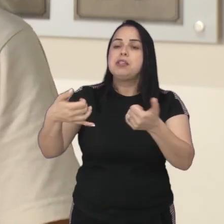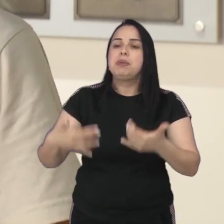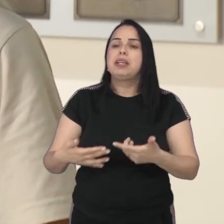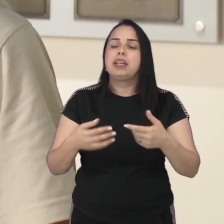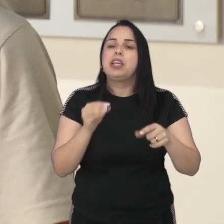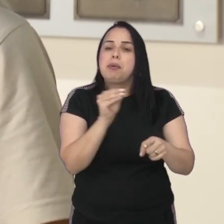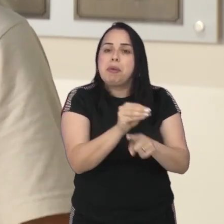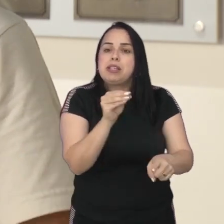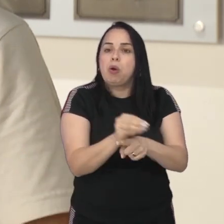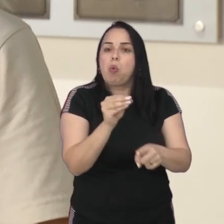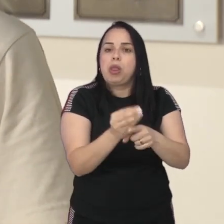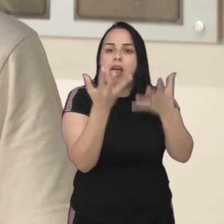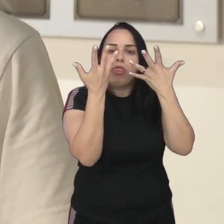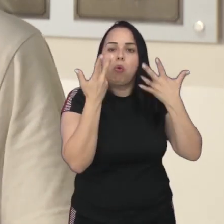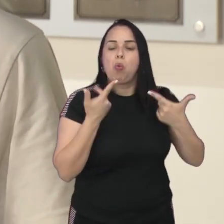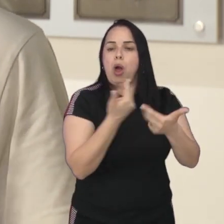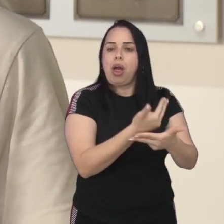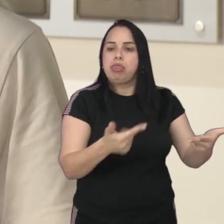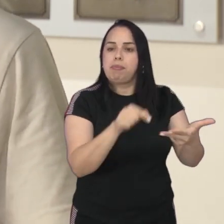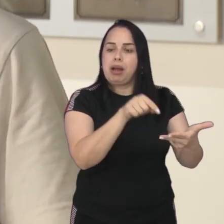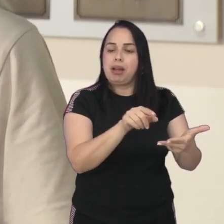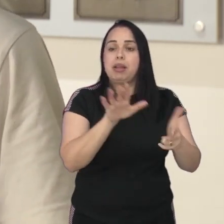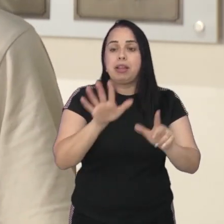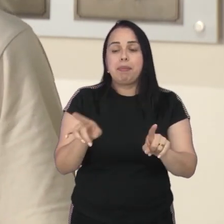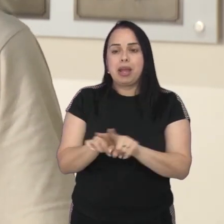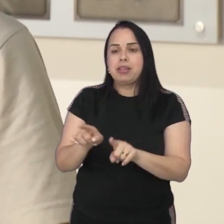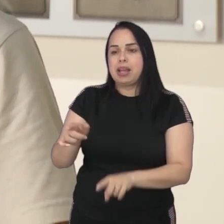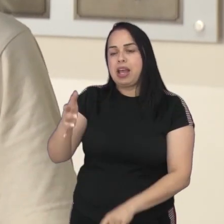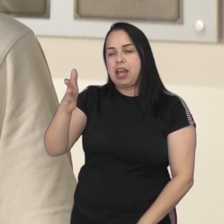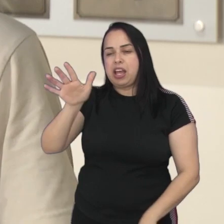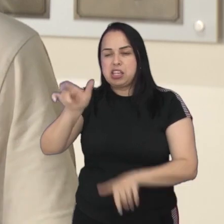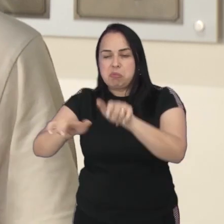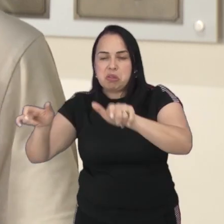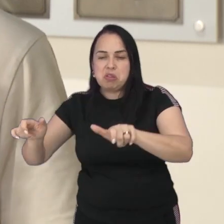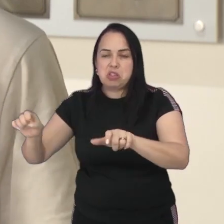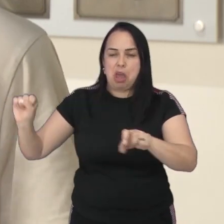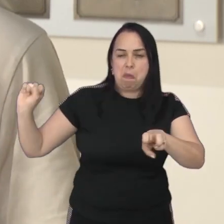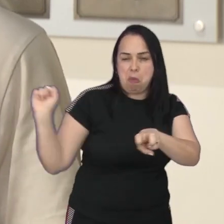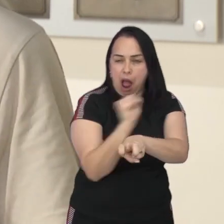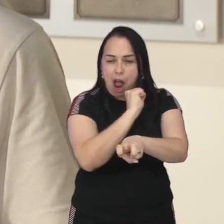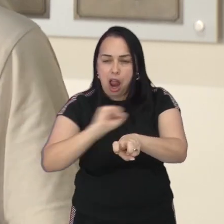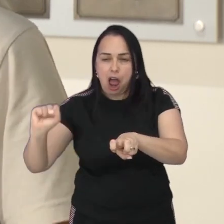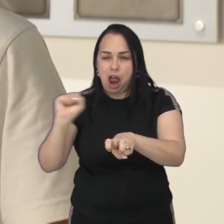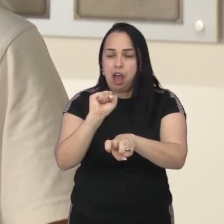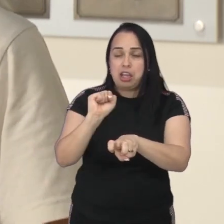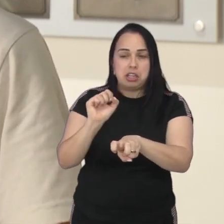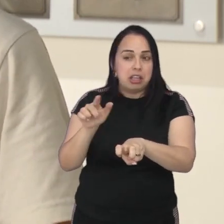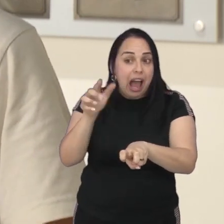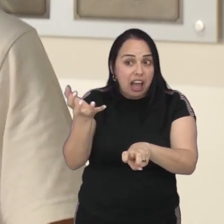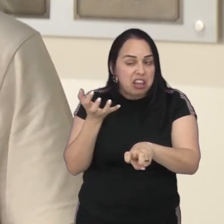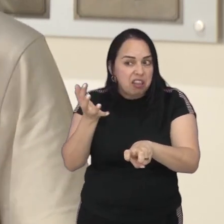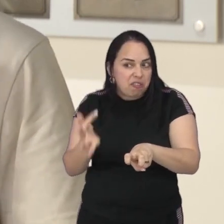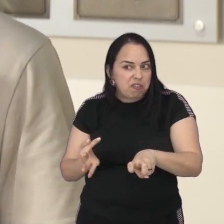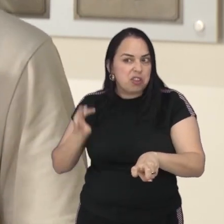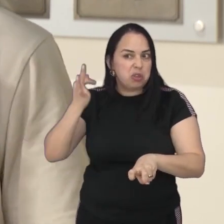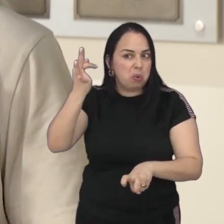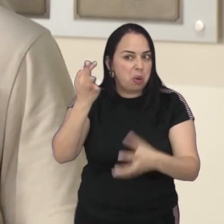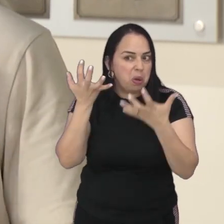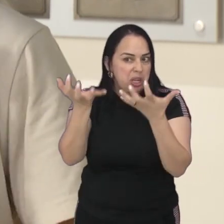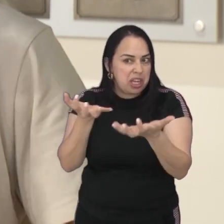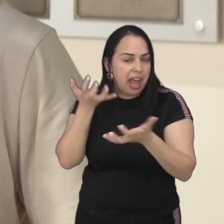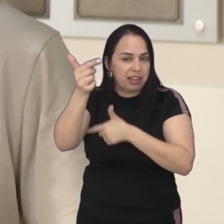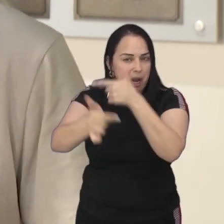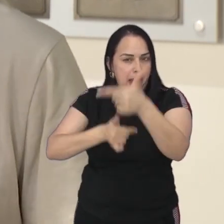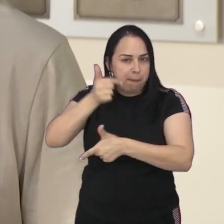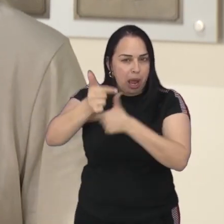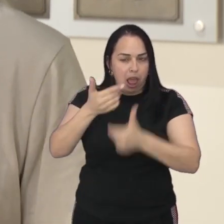aos animais, ela também traz consciência para aquelas pessoas que usam de tais práticas, para que, caso no futuro pense